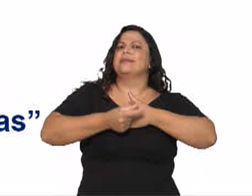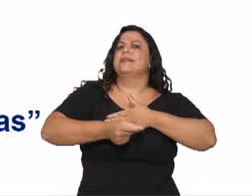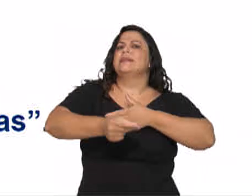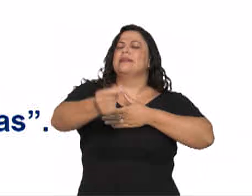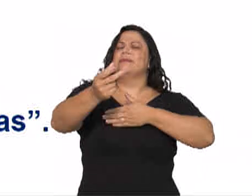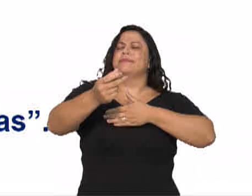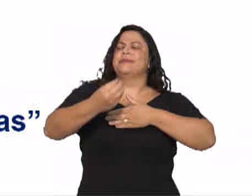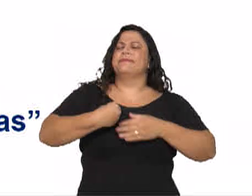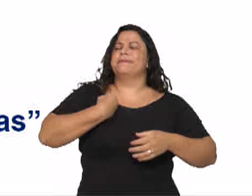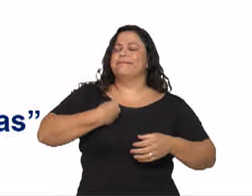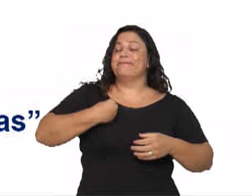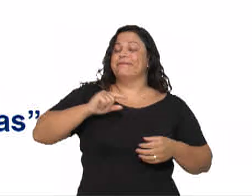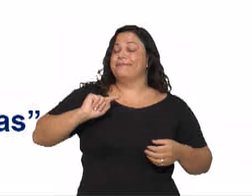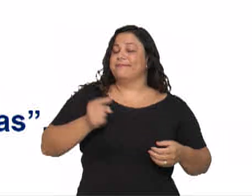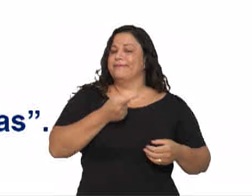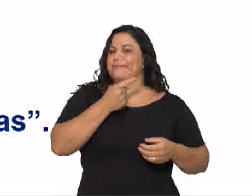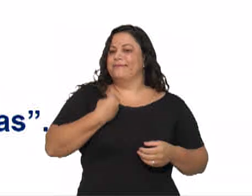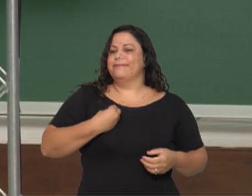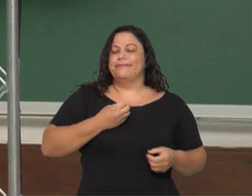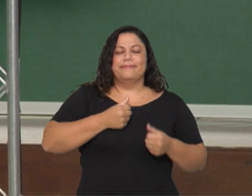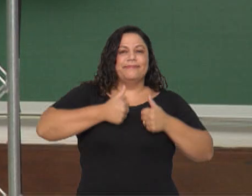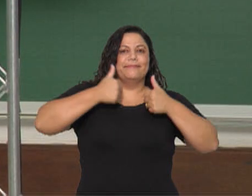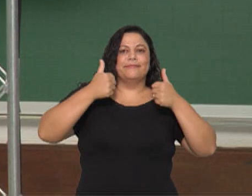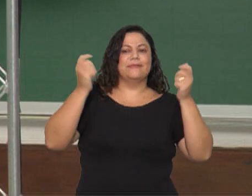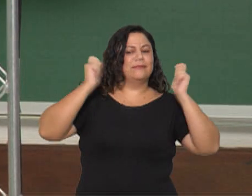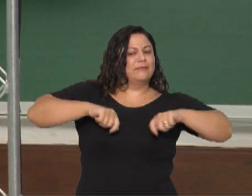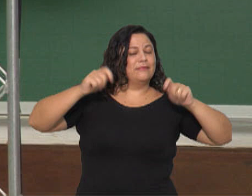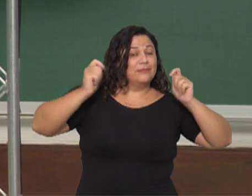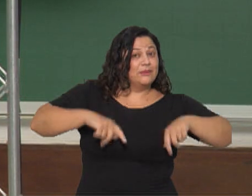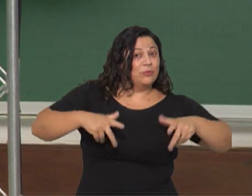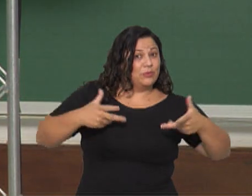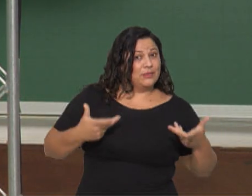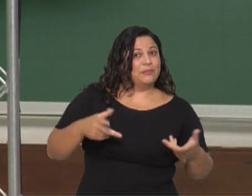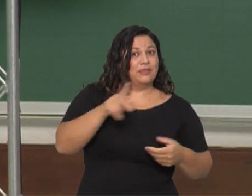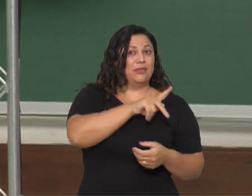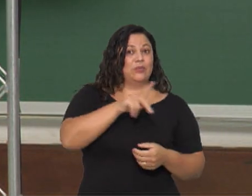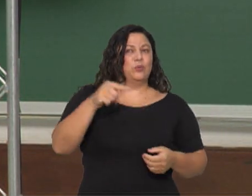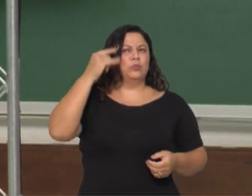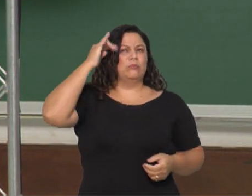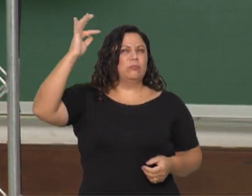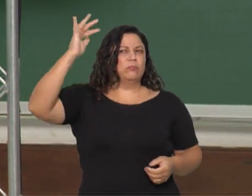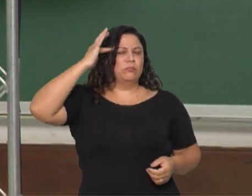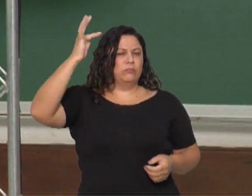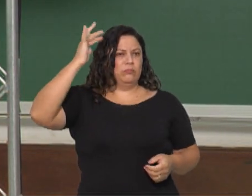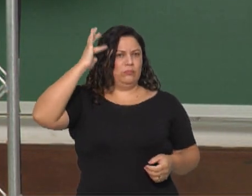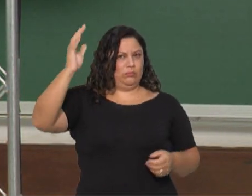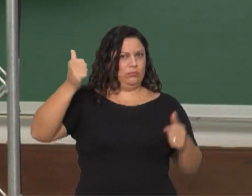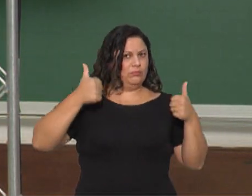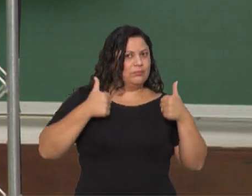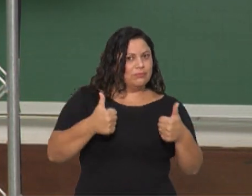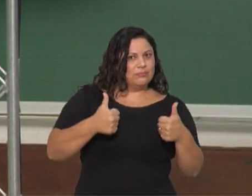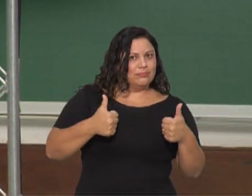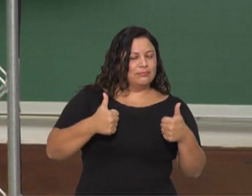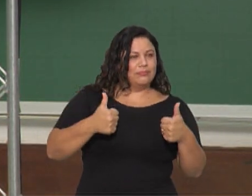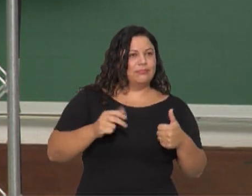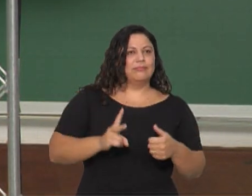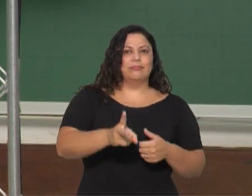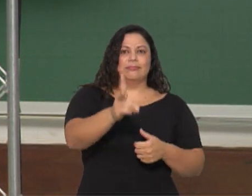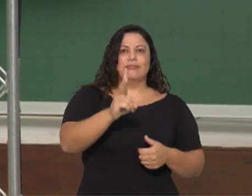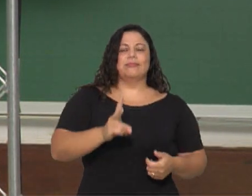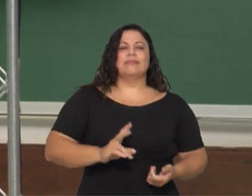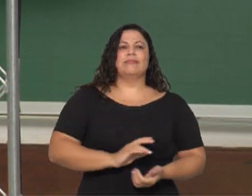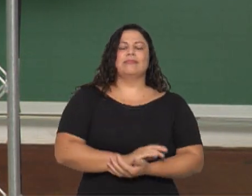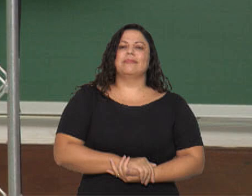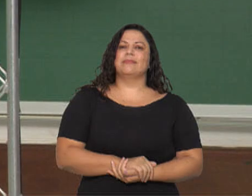1000 vidas vivamente vividas. Então, é uma possibilidade que o professor traz a reflexão para vocês, certinho? Vamos continuando aqui